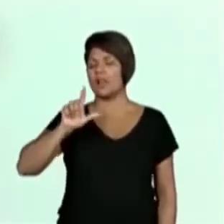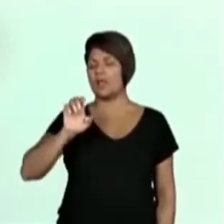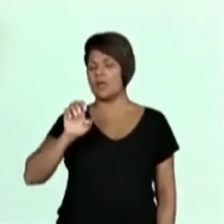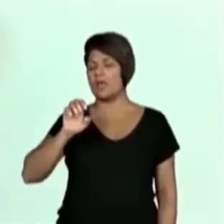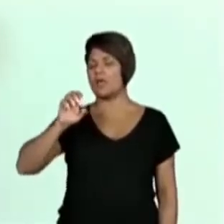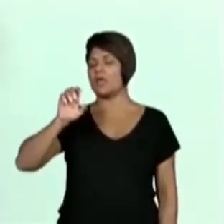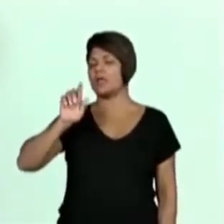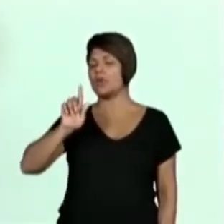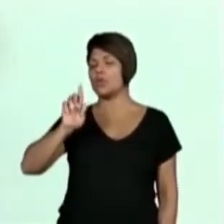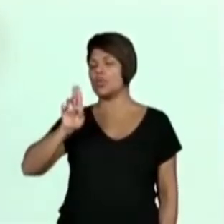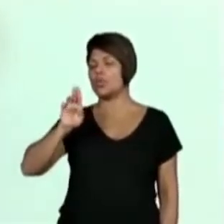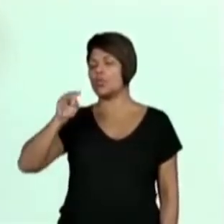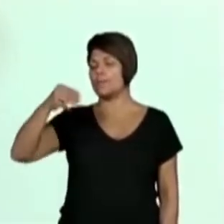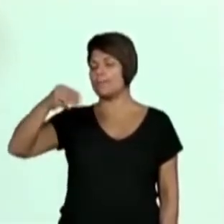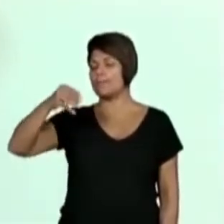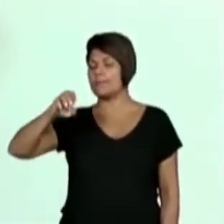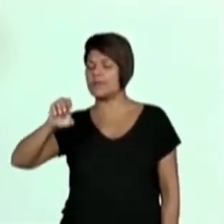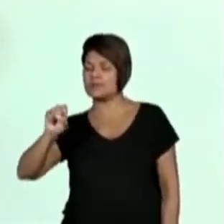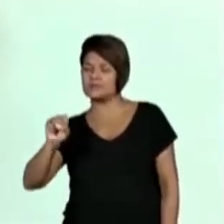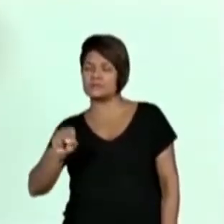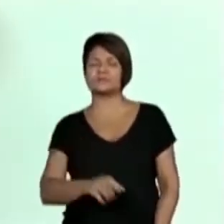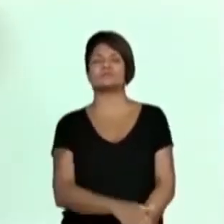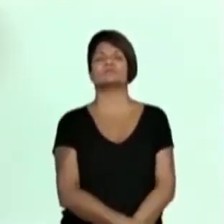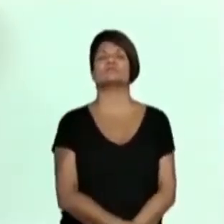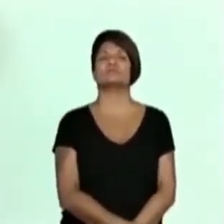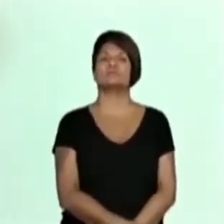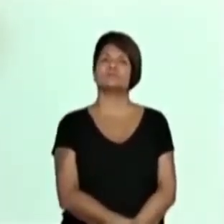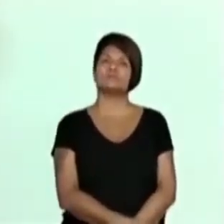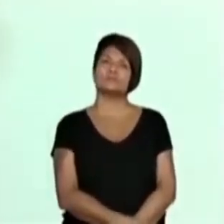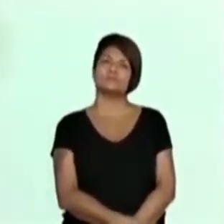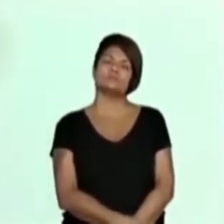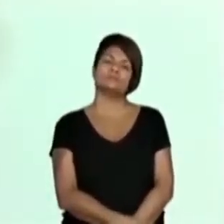Legumes, e eu tenho a palavra mesa.